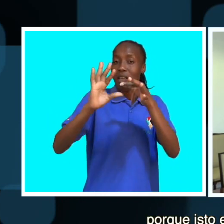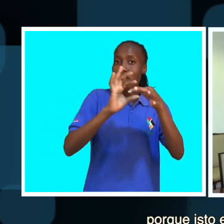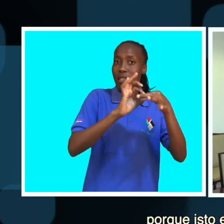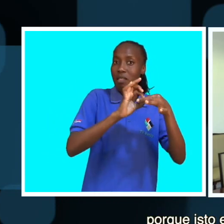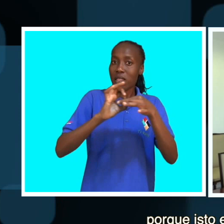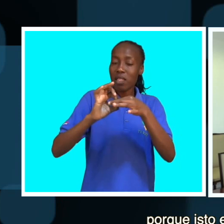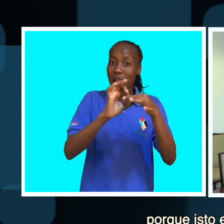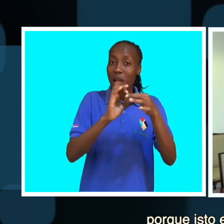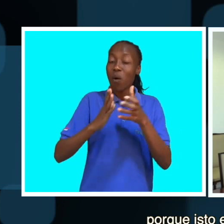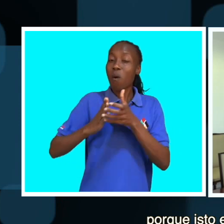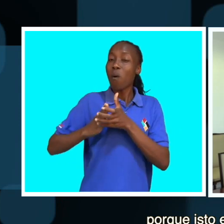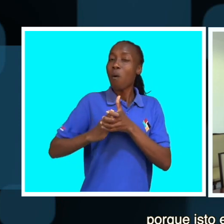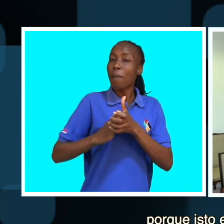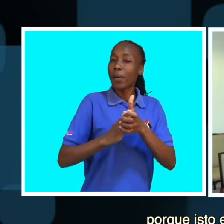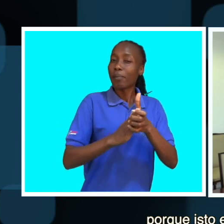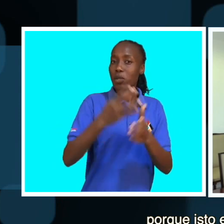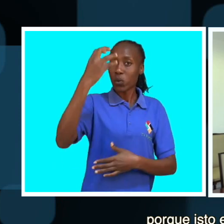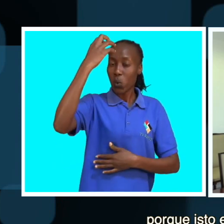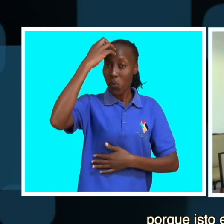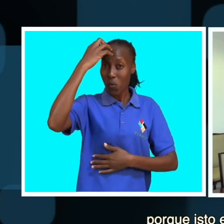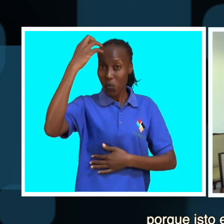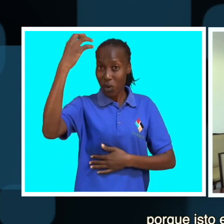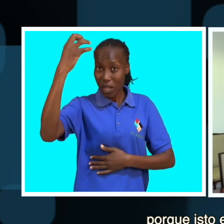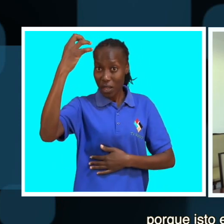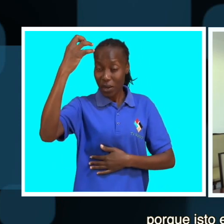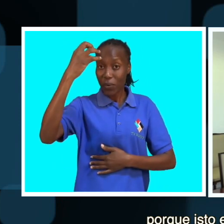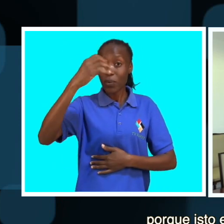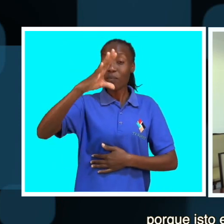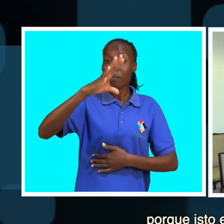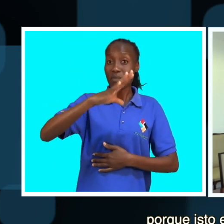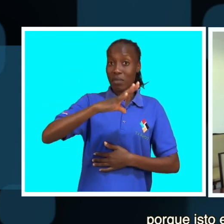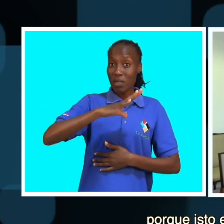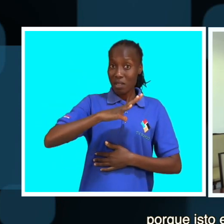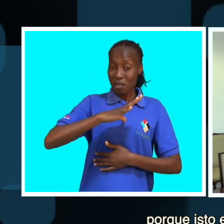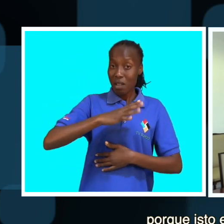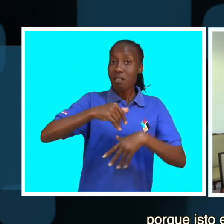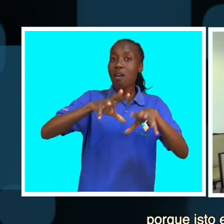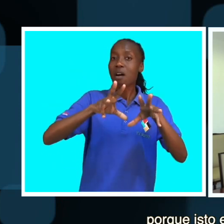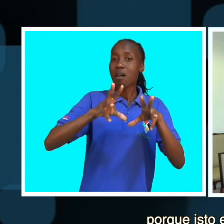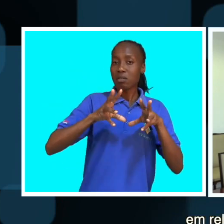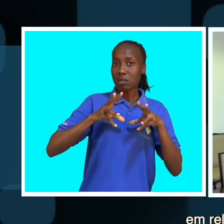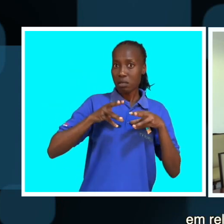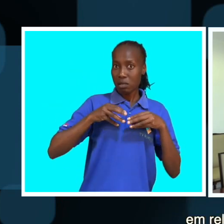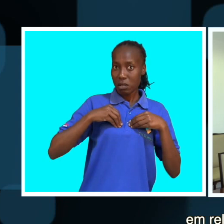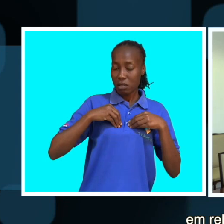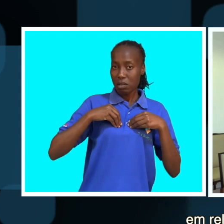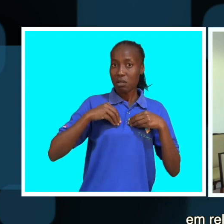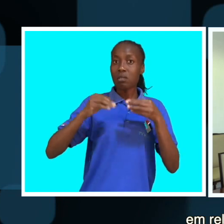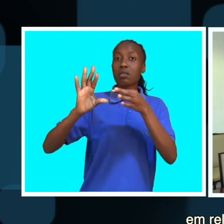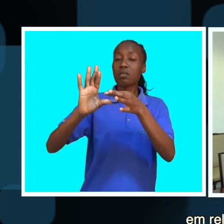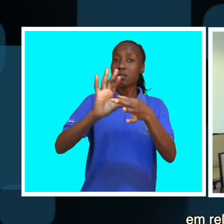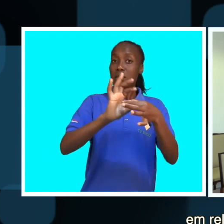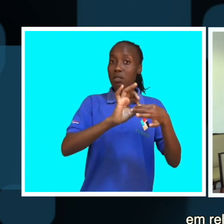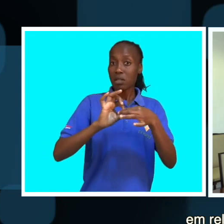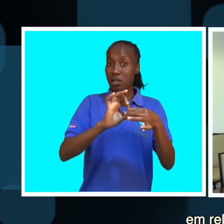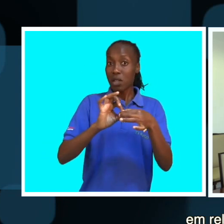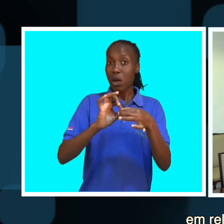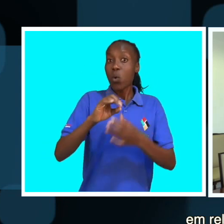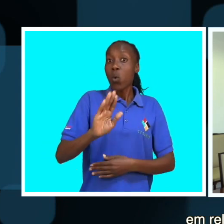está ligado ao compromisso que o governo vai querer assumir em relação